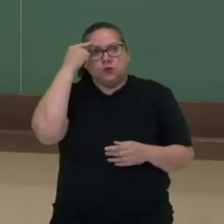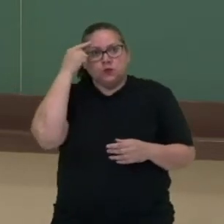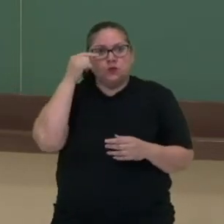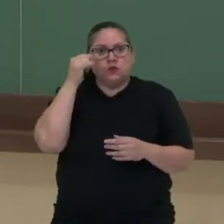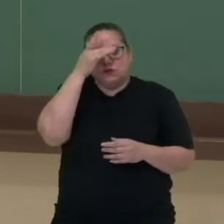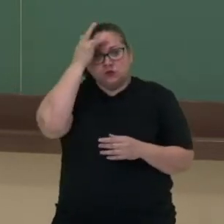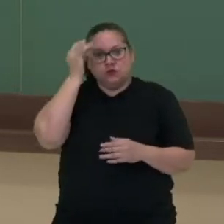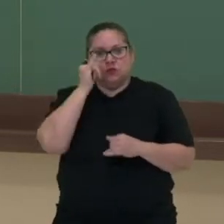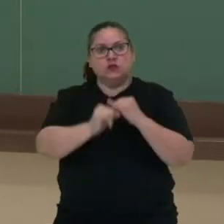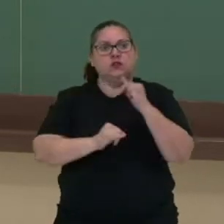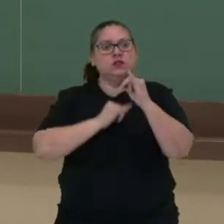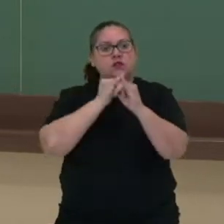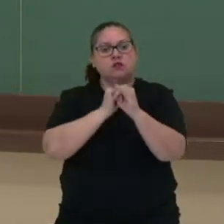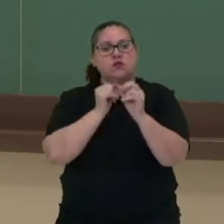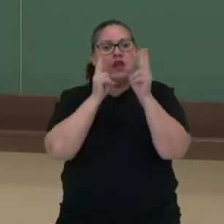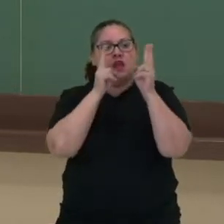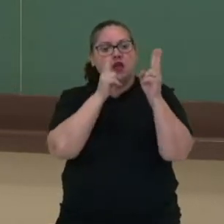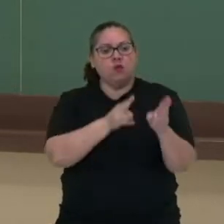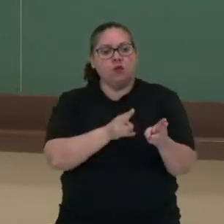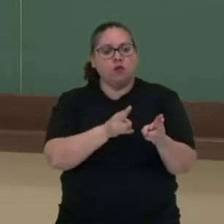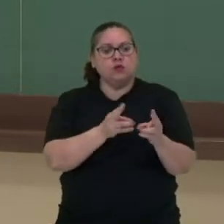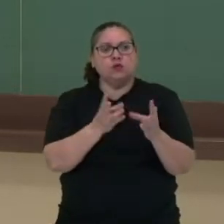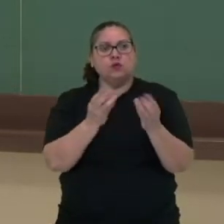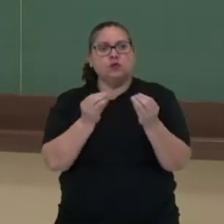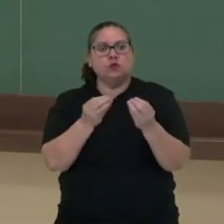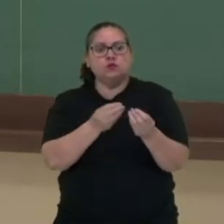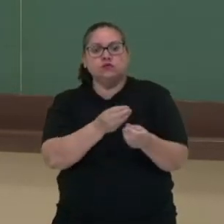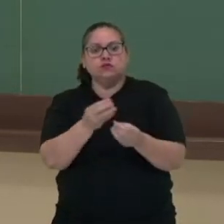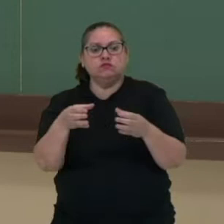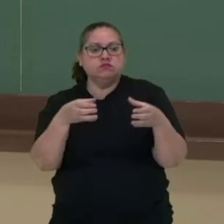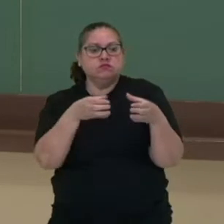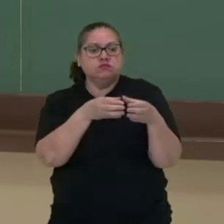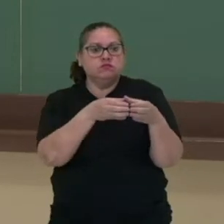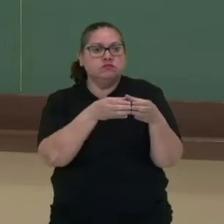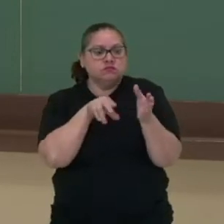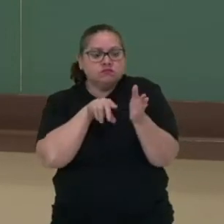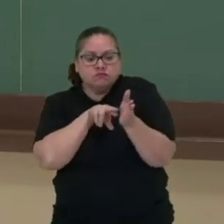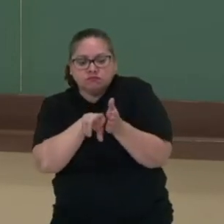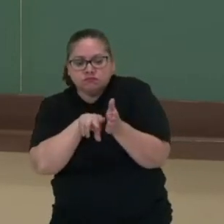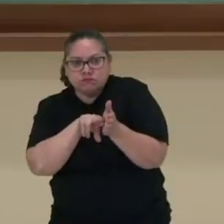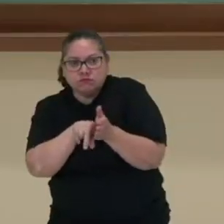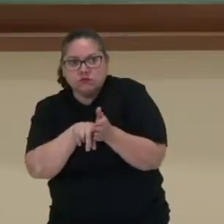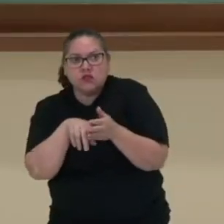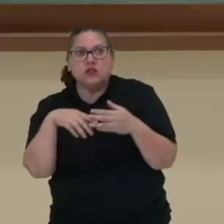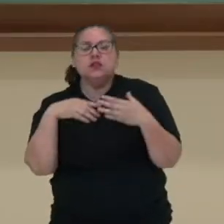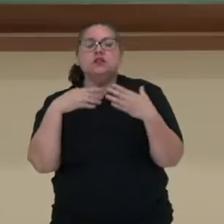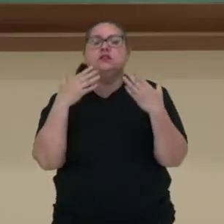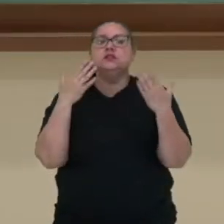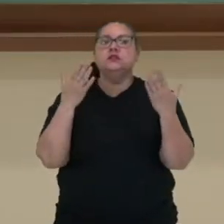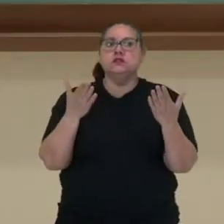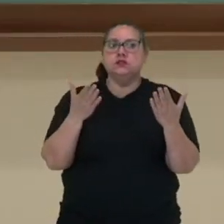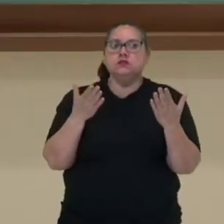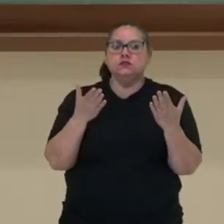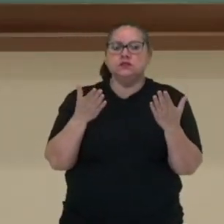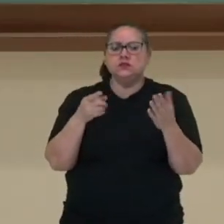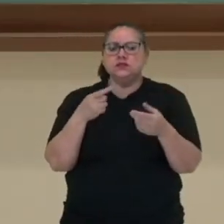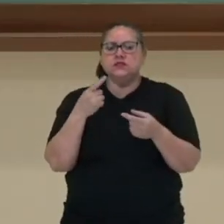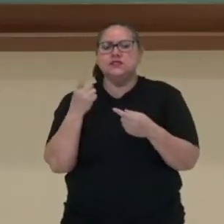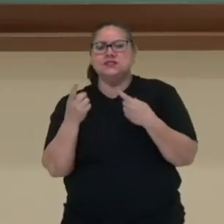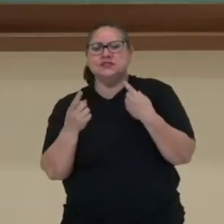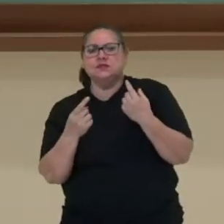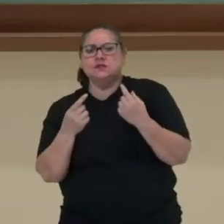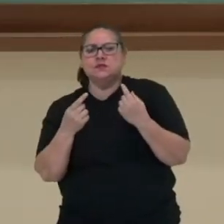internautas é a mesma que muitos na comunidade científica. Então, esta questão,